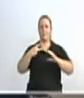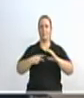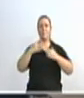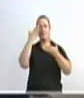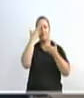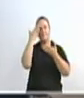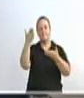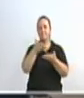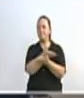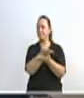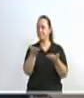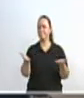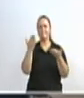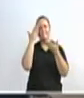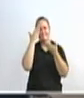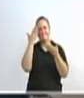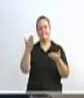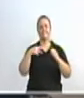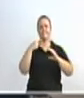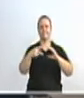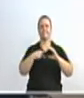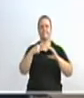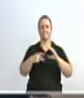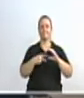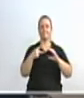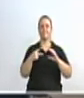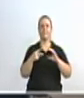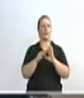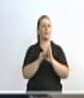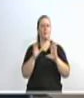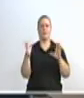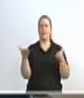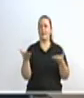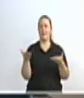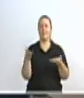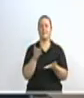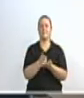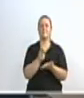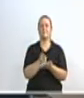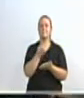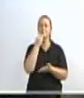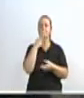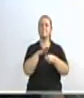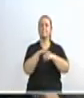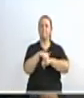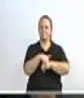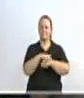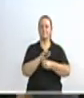todos, muito obrigado, e a Câmara de Vereadores de Blumenau está à disposição. Boa noite.